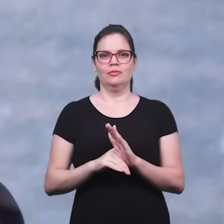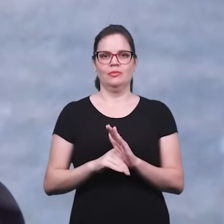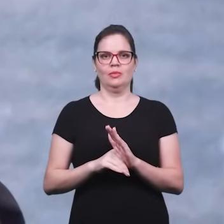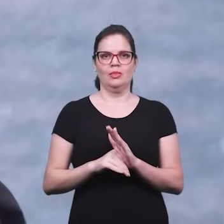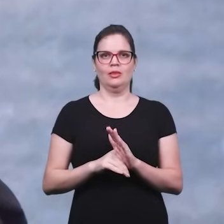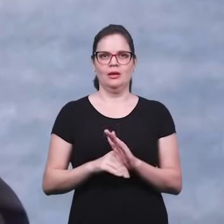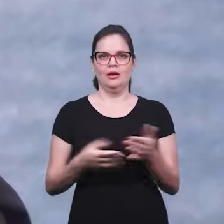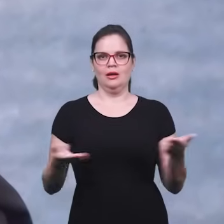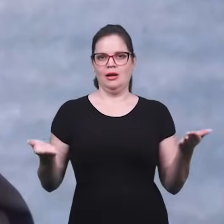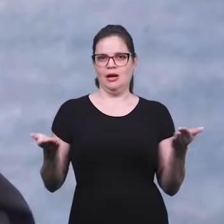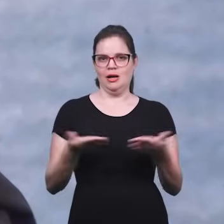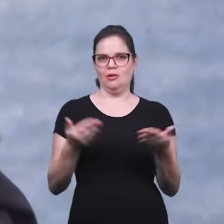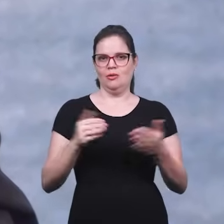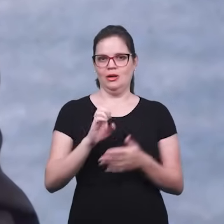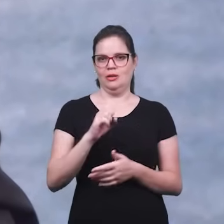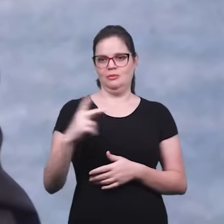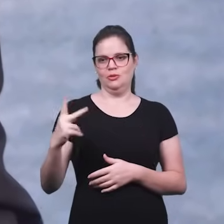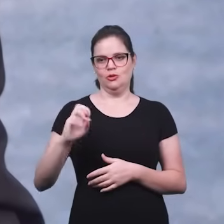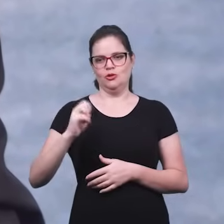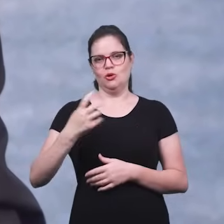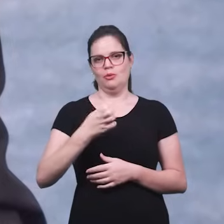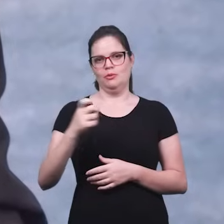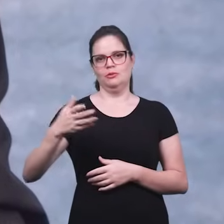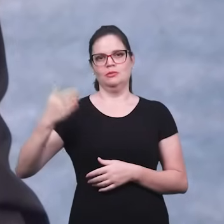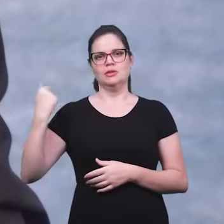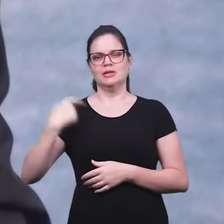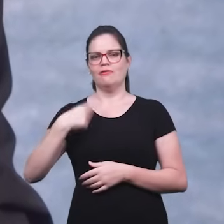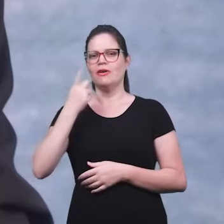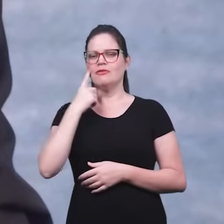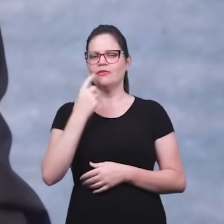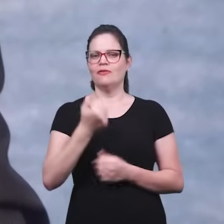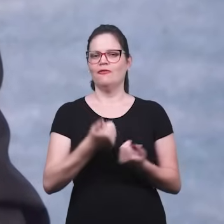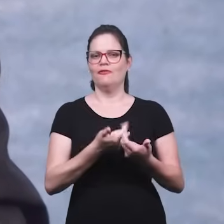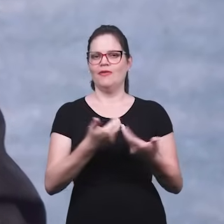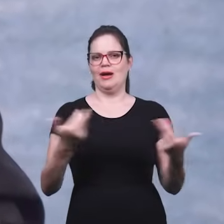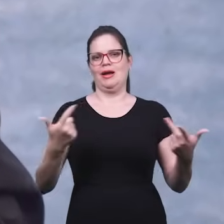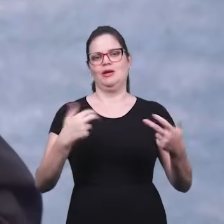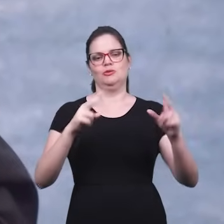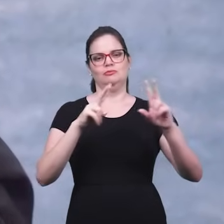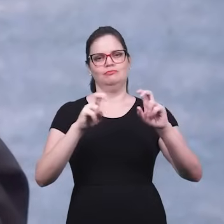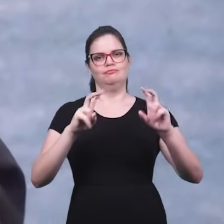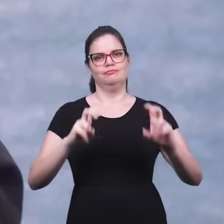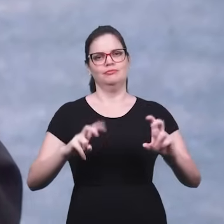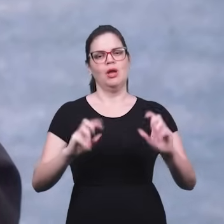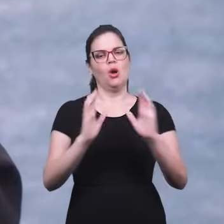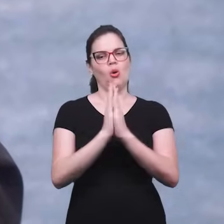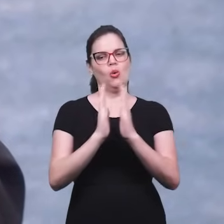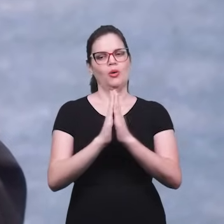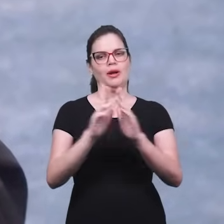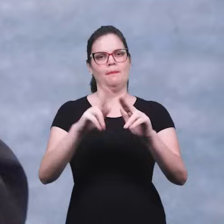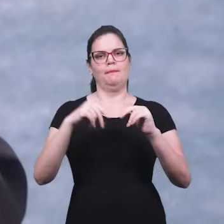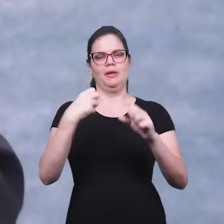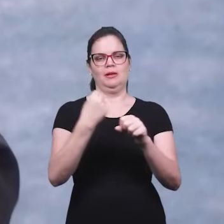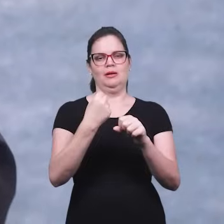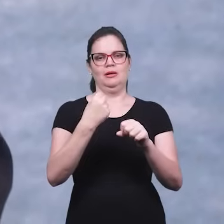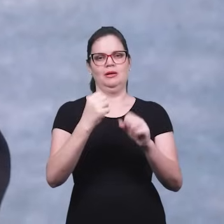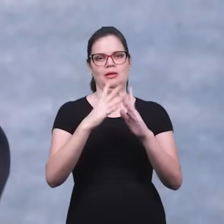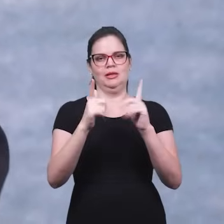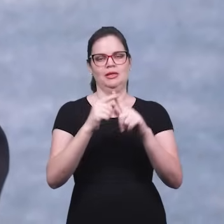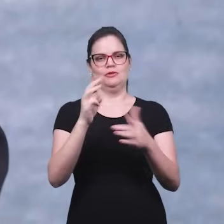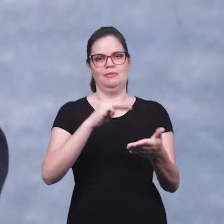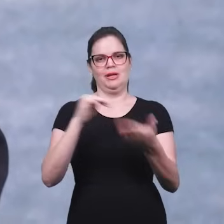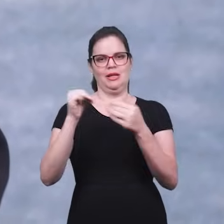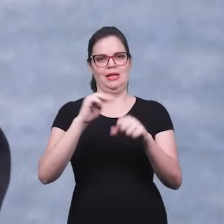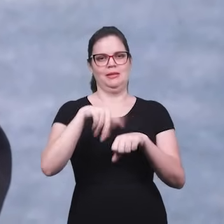edição, vão inclusive estar diante de vários motivos pelos quais nós podemos estar orando quando oramos pela obra no exterior.